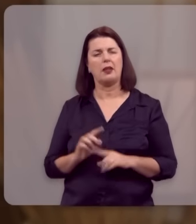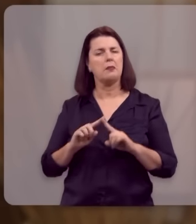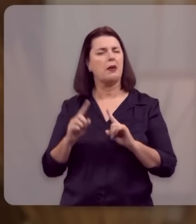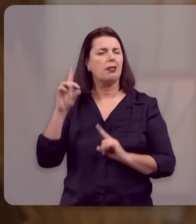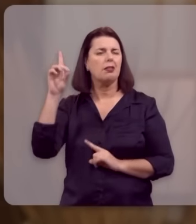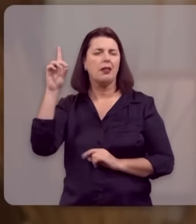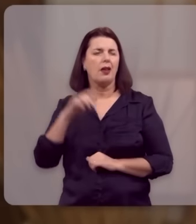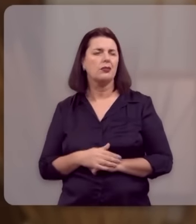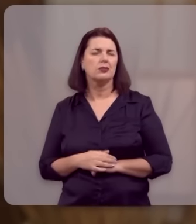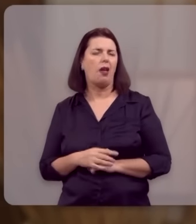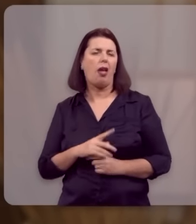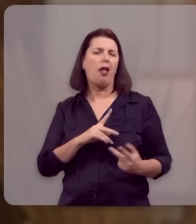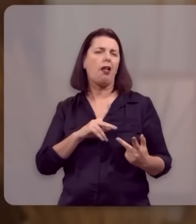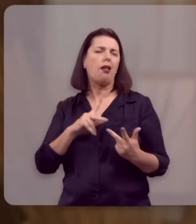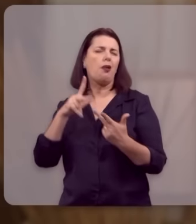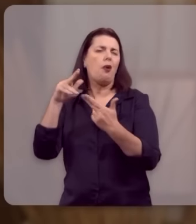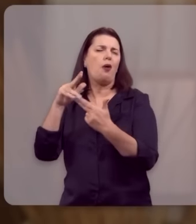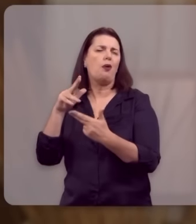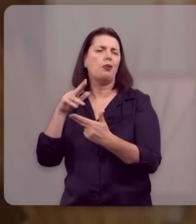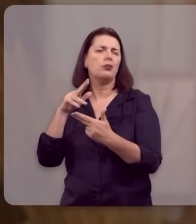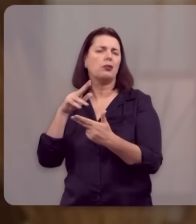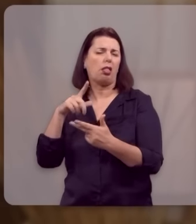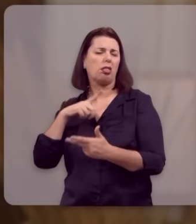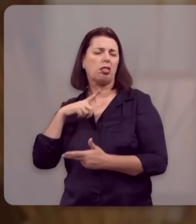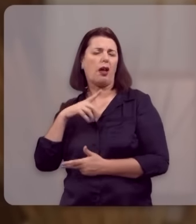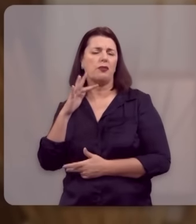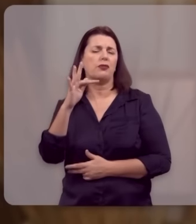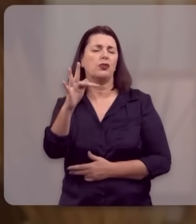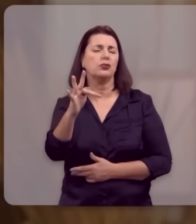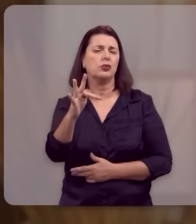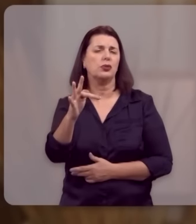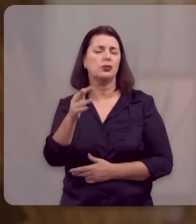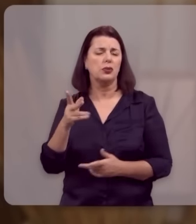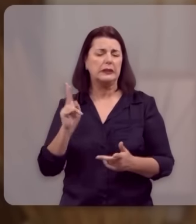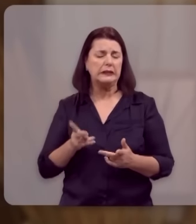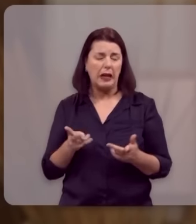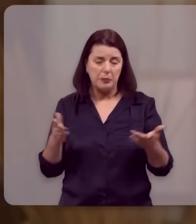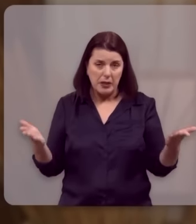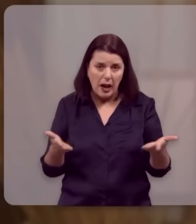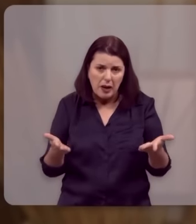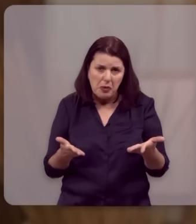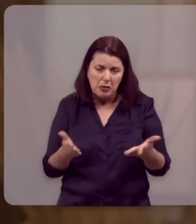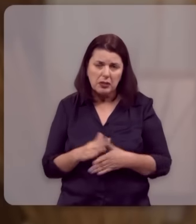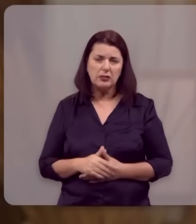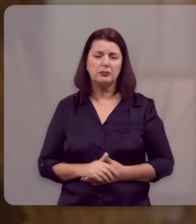Mas Deus está lá no futuro, no seu eterno agora.